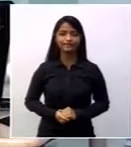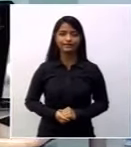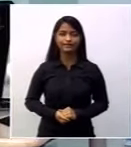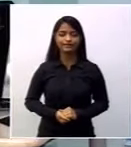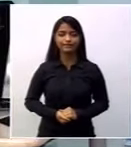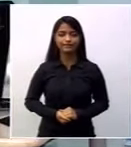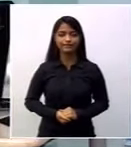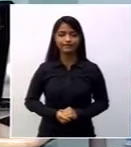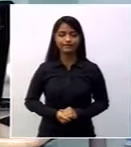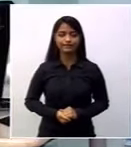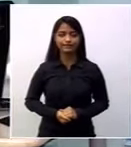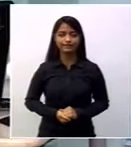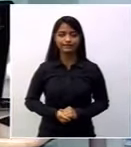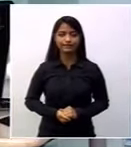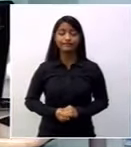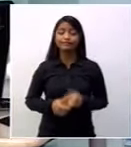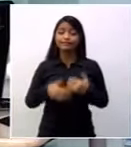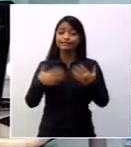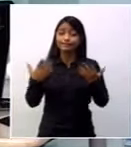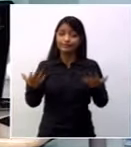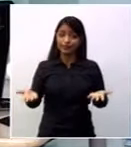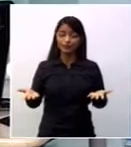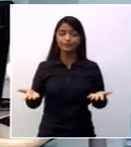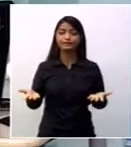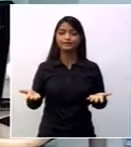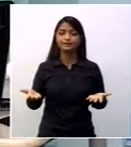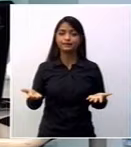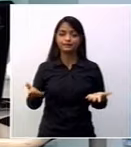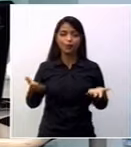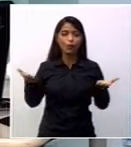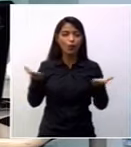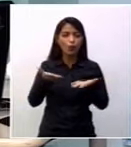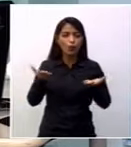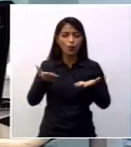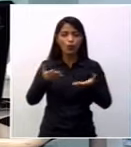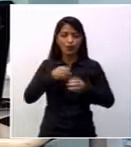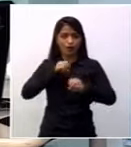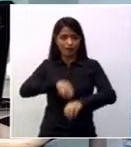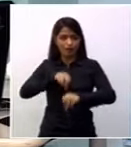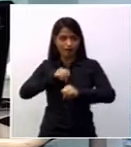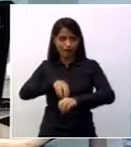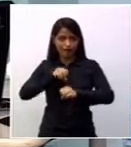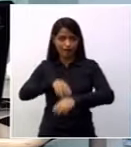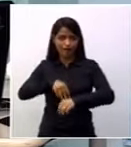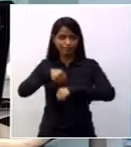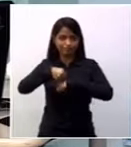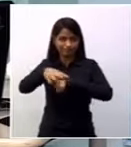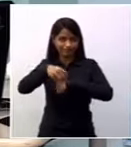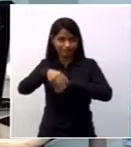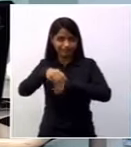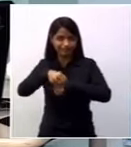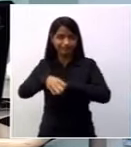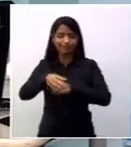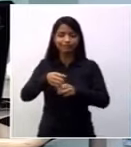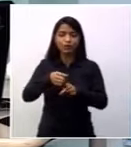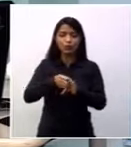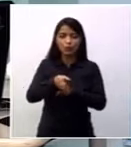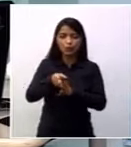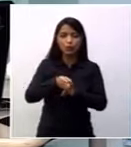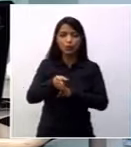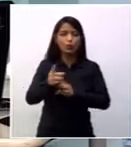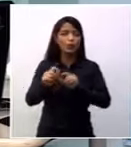pessoal, lembrando que tudo aquilo que nós estamos passando aqui para vocês hoje são